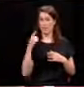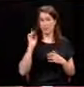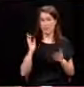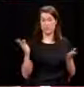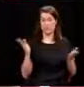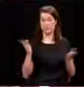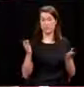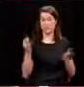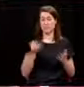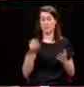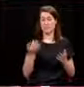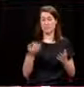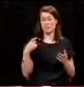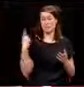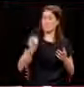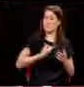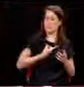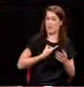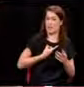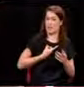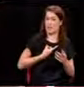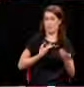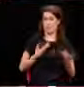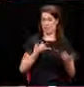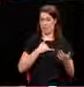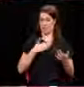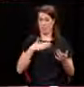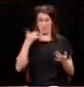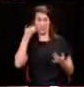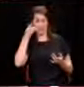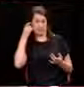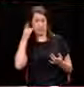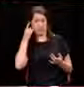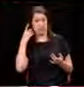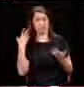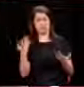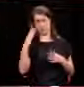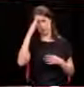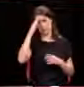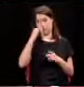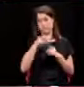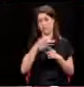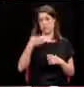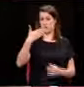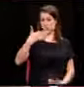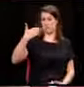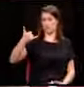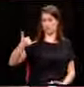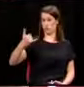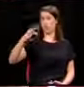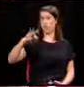pela rede do operador. Portanto, terá que fazer mesmo a chamada 12472 e depois videochamada.